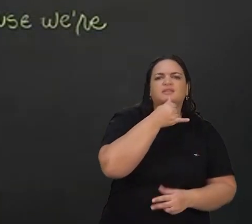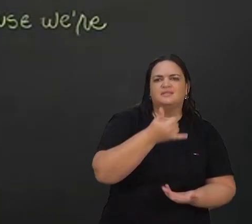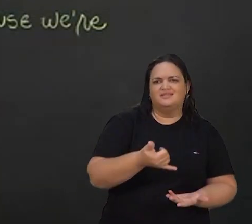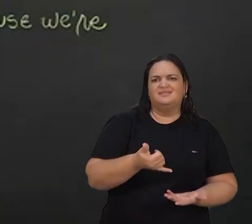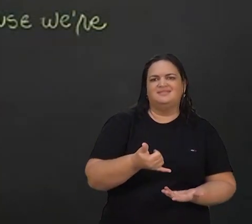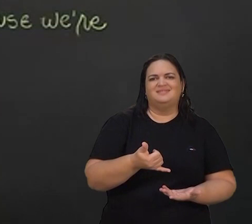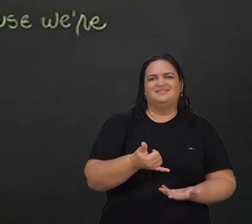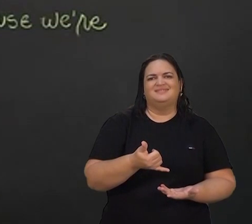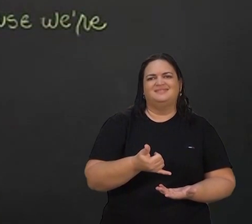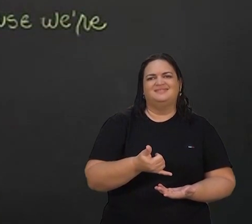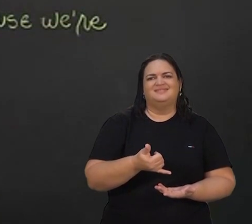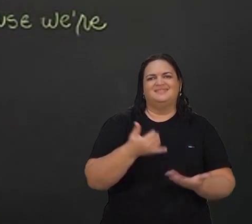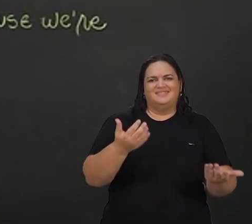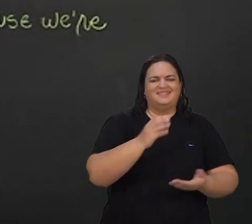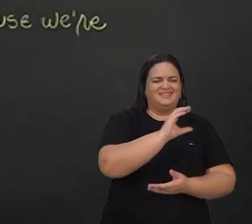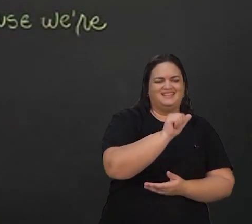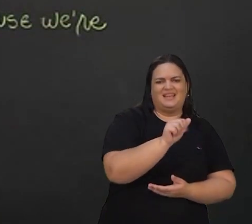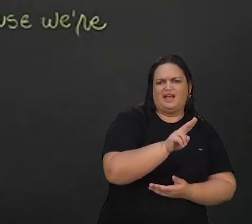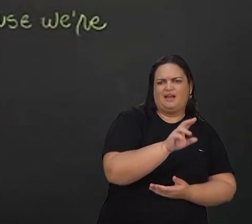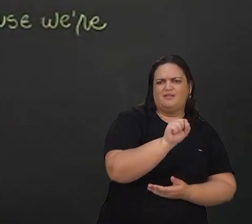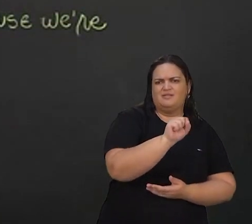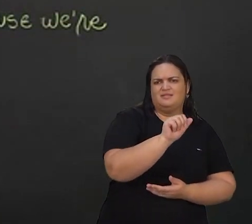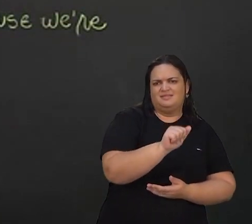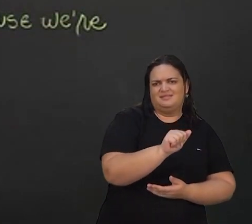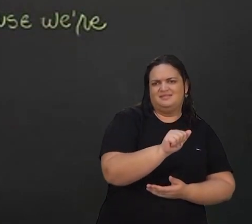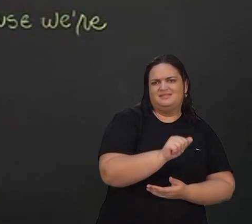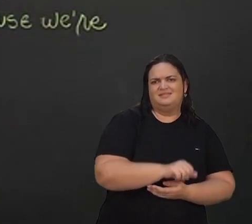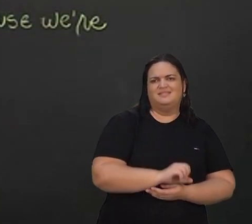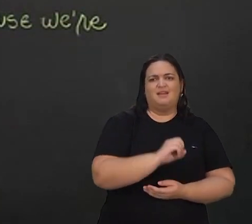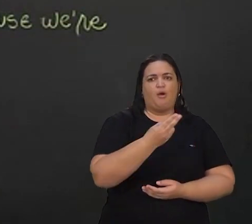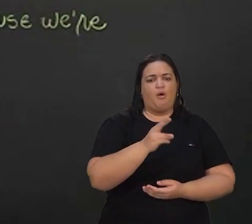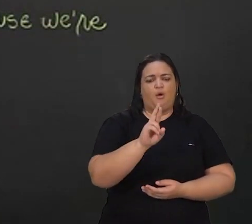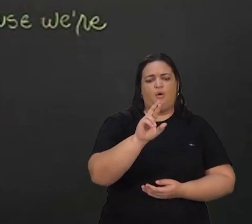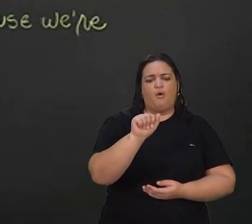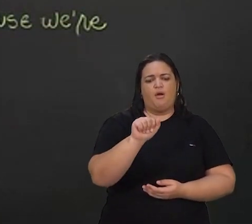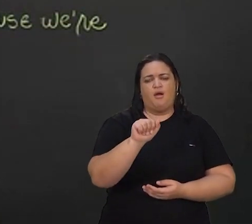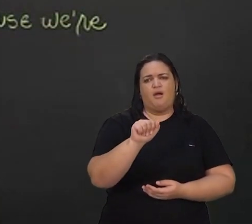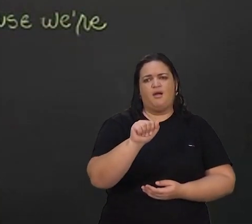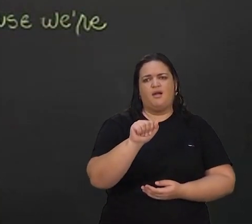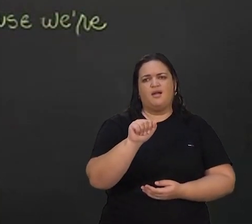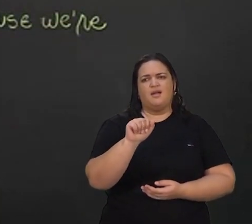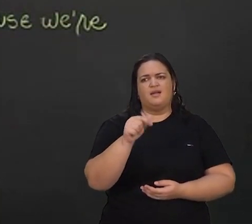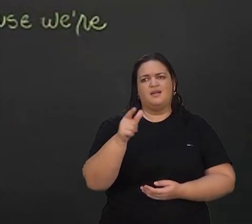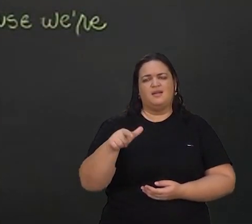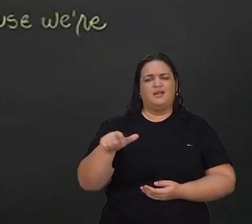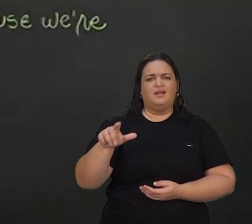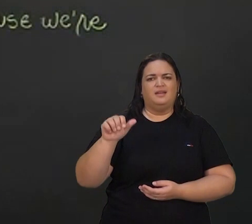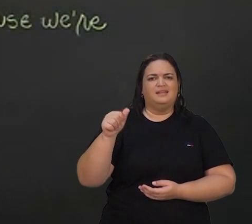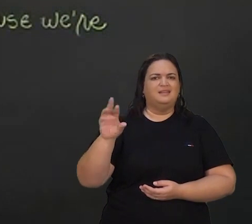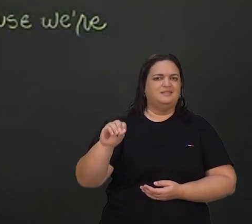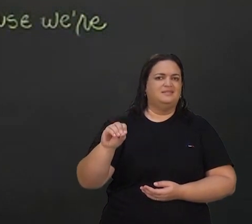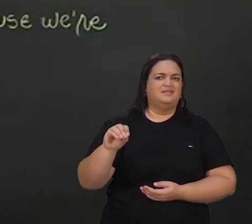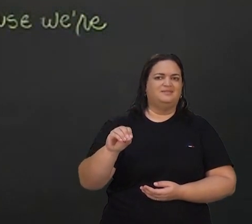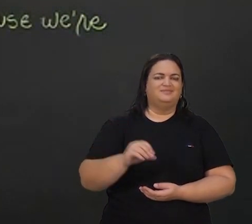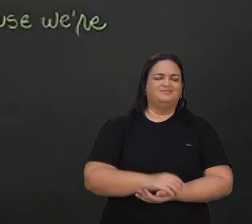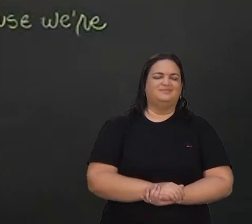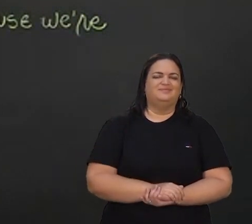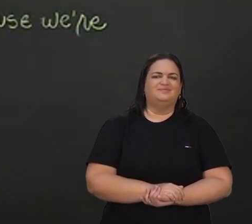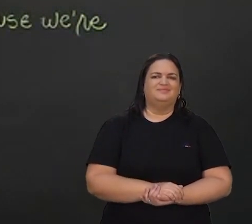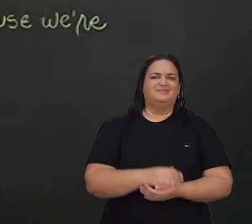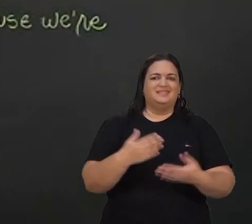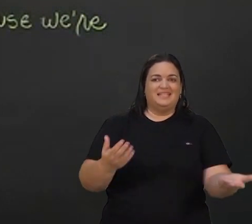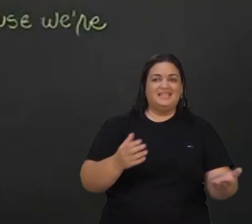justamente a causa da sua tristeza ou a razão por você estar triste. Firmando aqui, então,